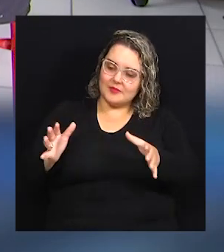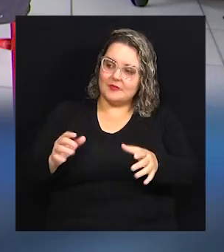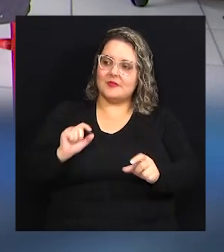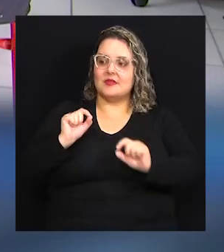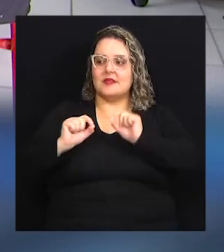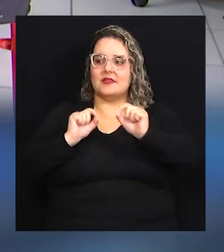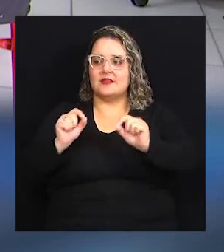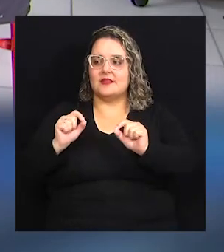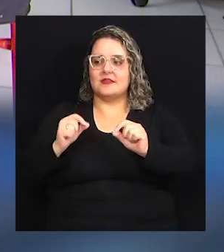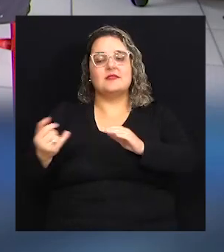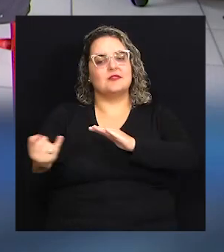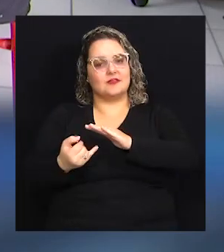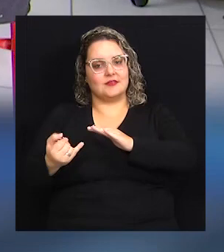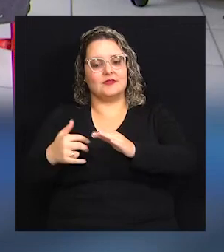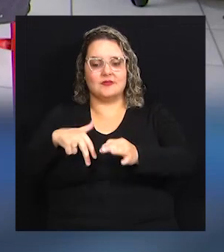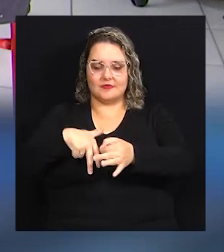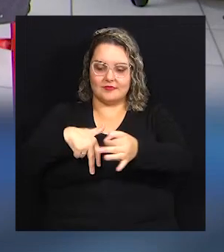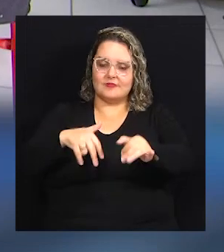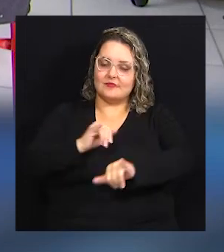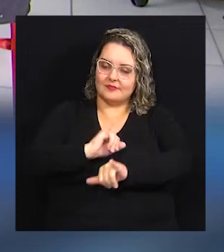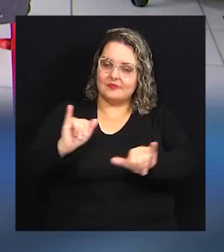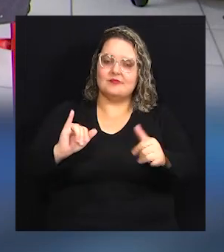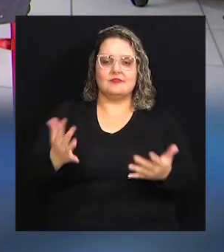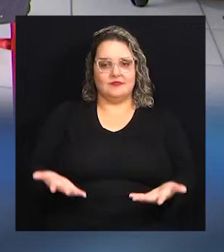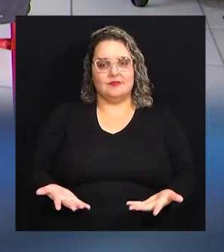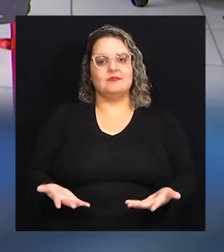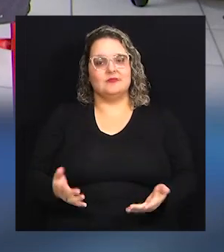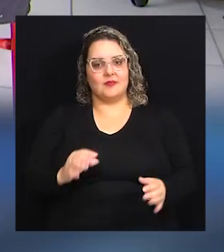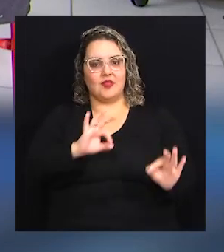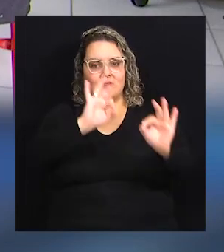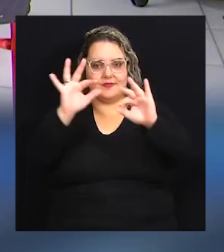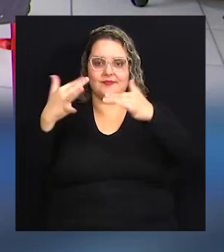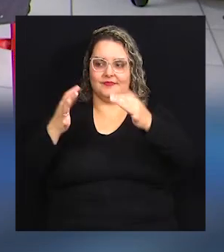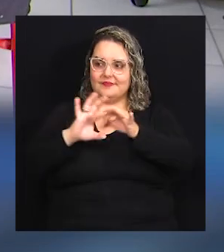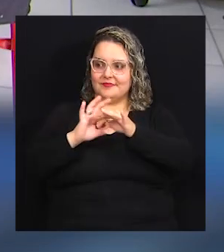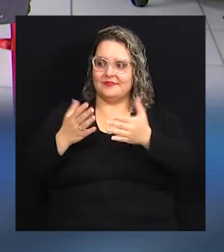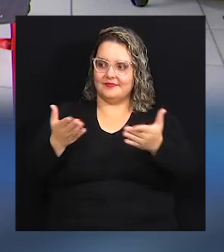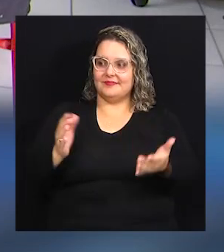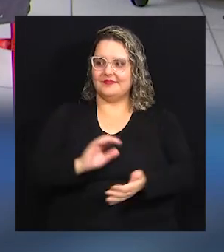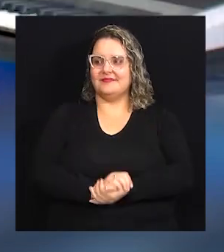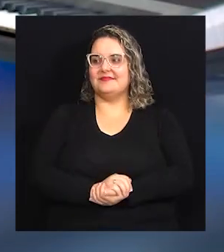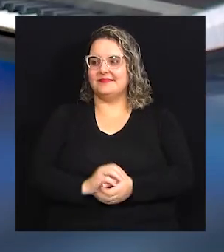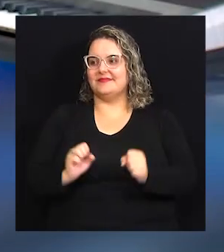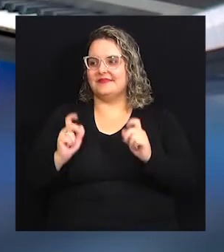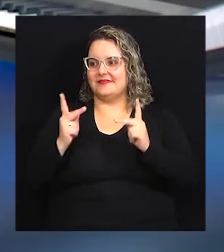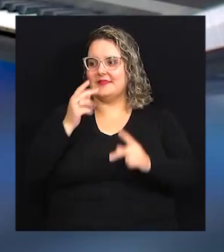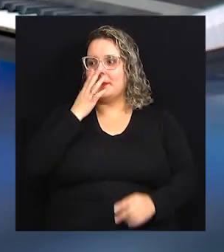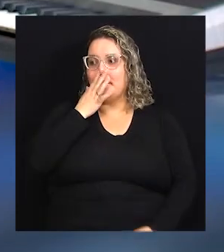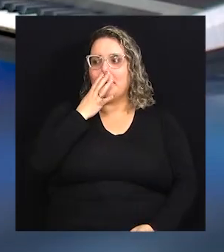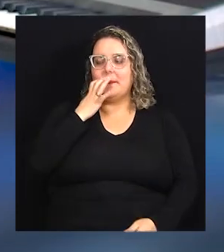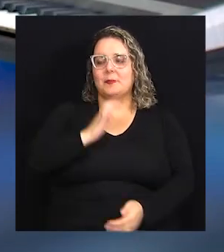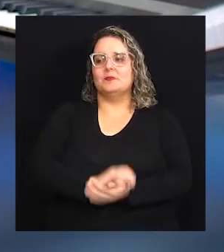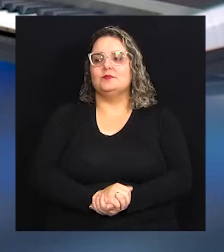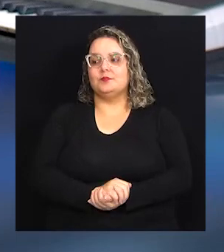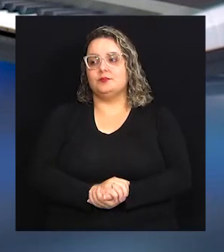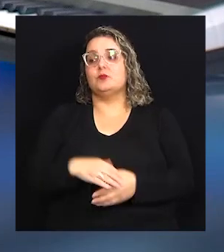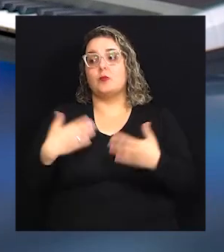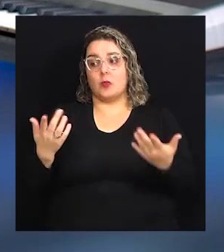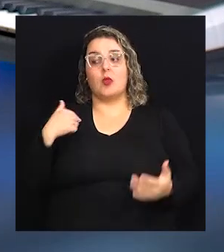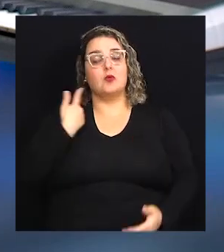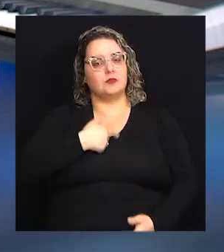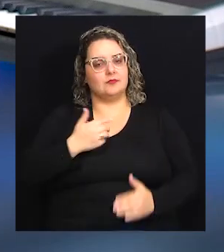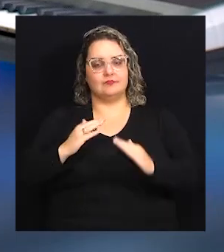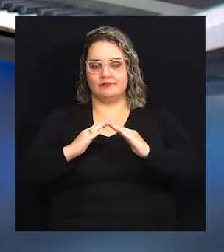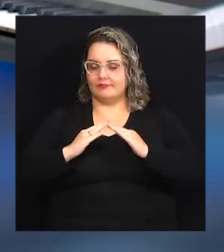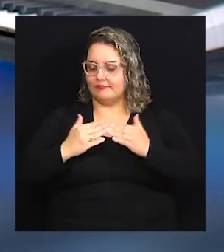esse momentinho para quem quiser da instituição dar algum recado para os espectadores, eu deixei para você. Ok.